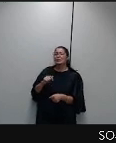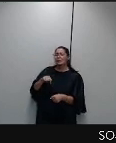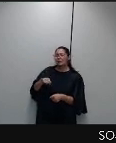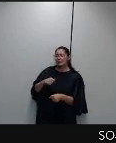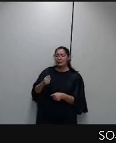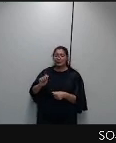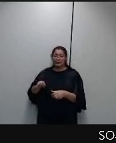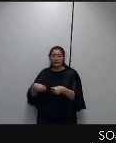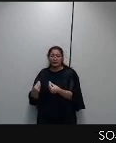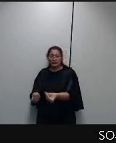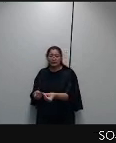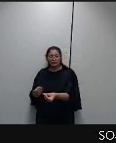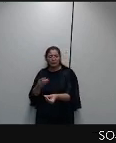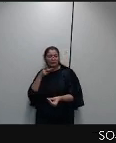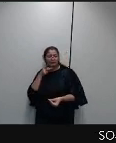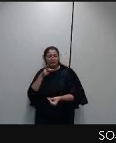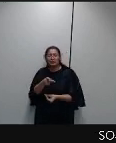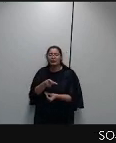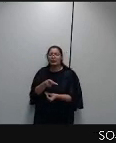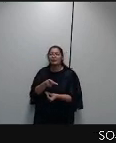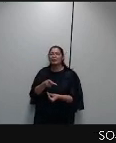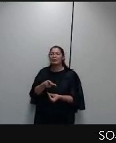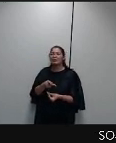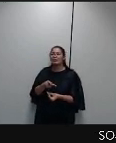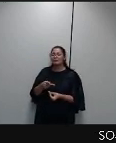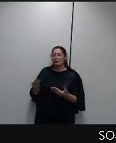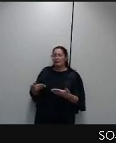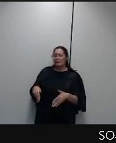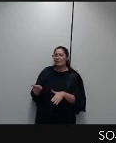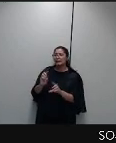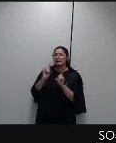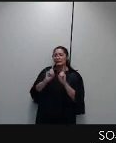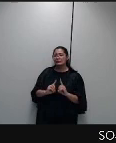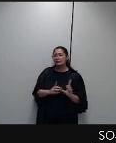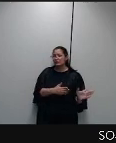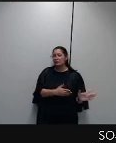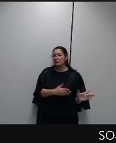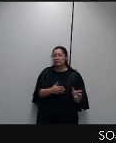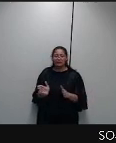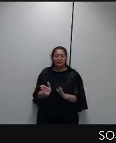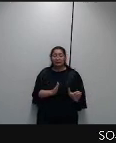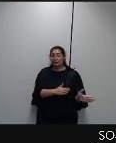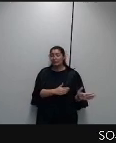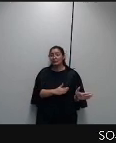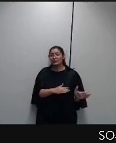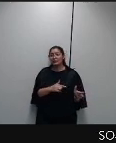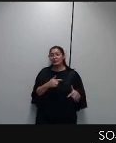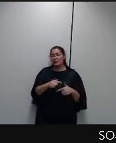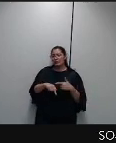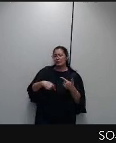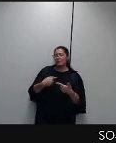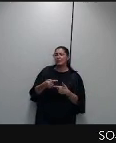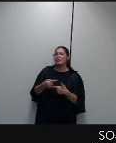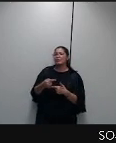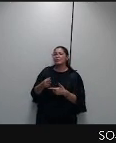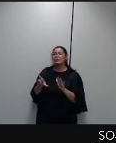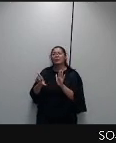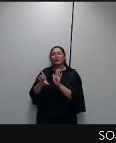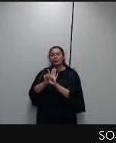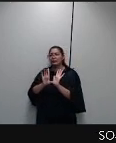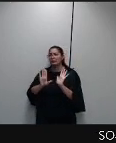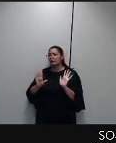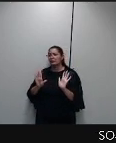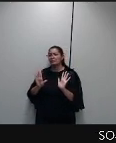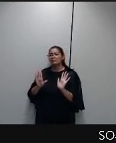em acionar a parte devedora e nada obstante o dispositivo legal no